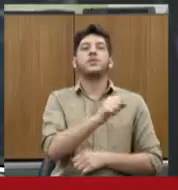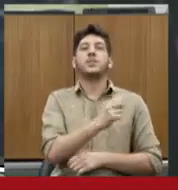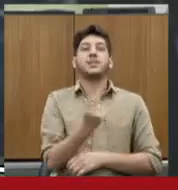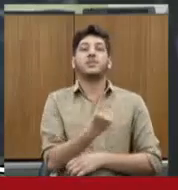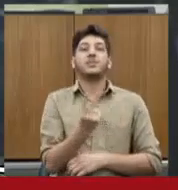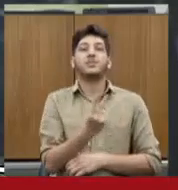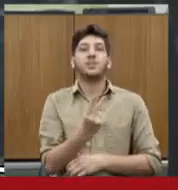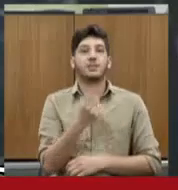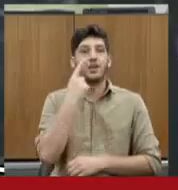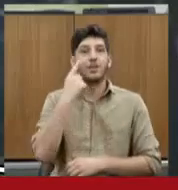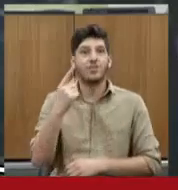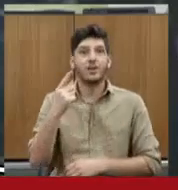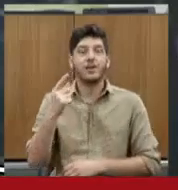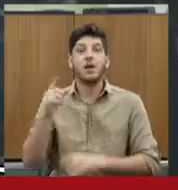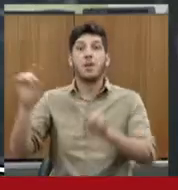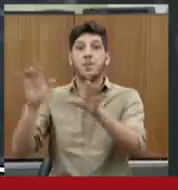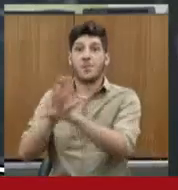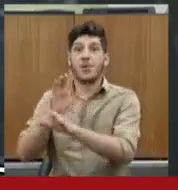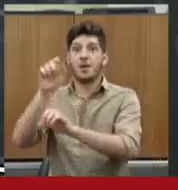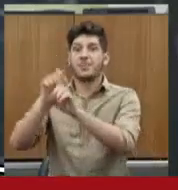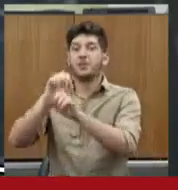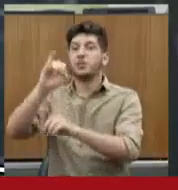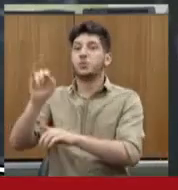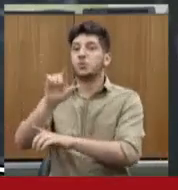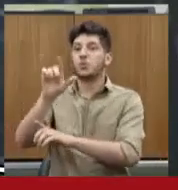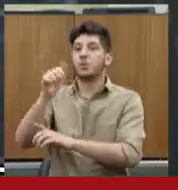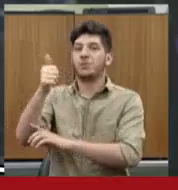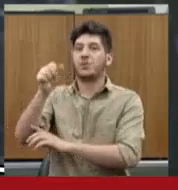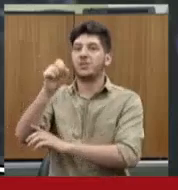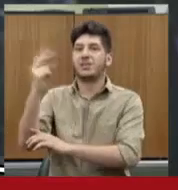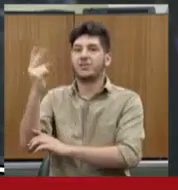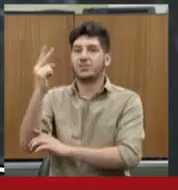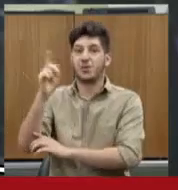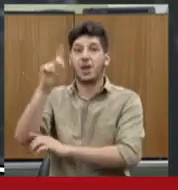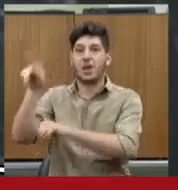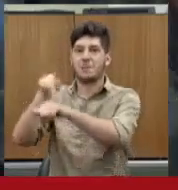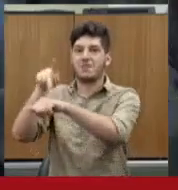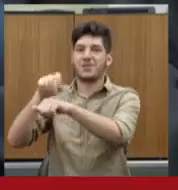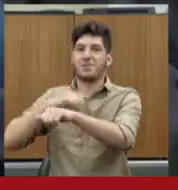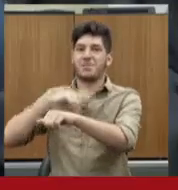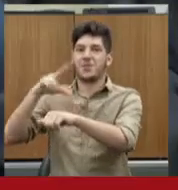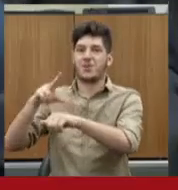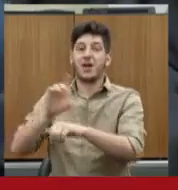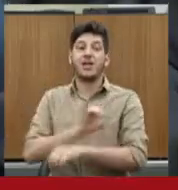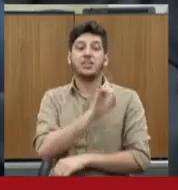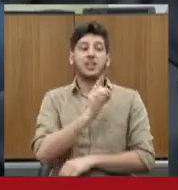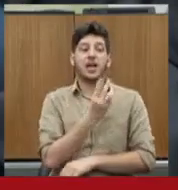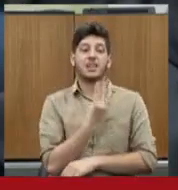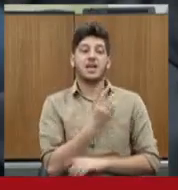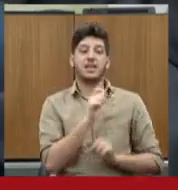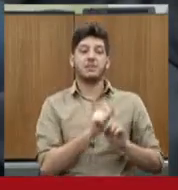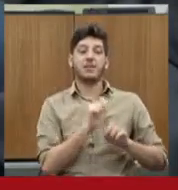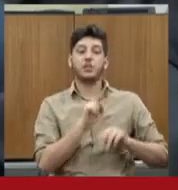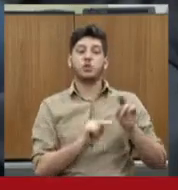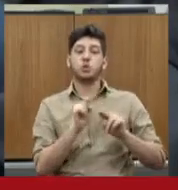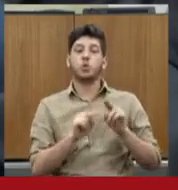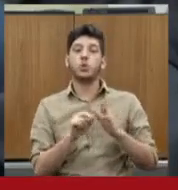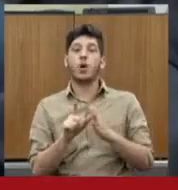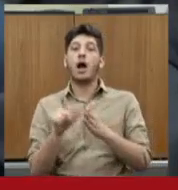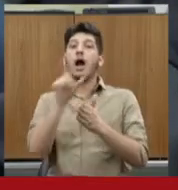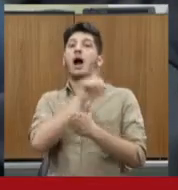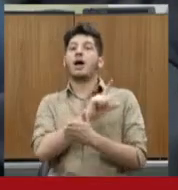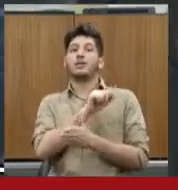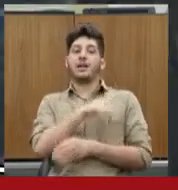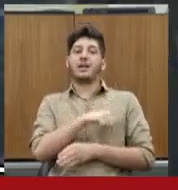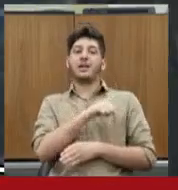pronta em julho de 1822 e, em 3 de junho, um mês antes, nós